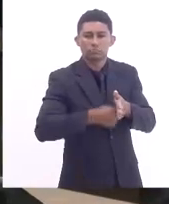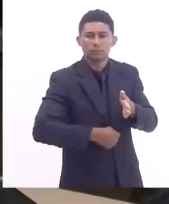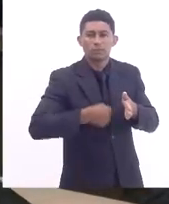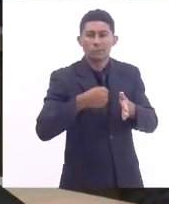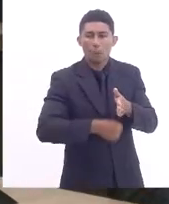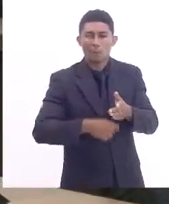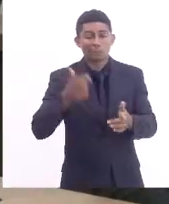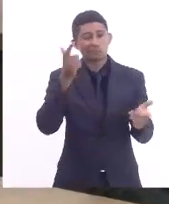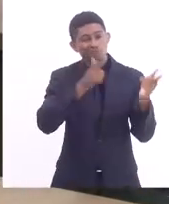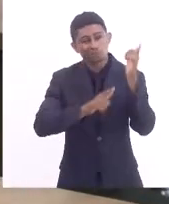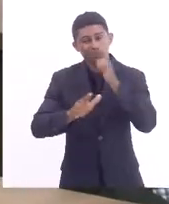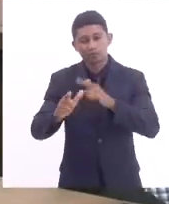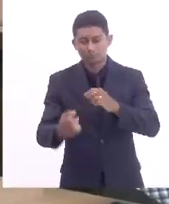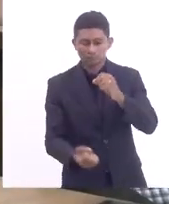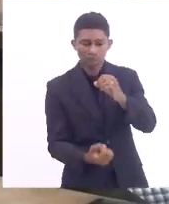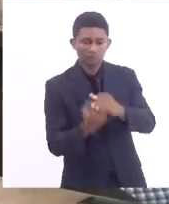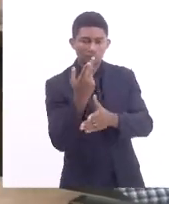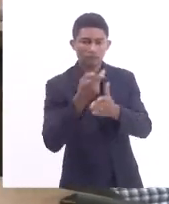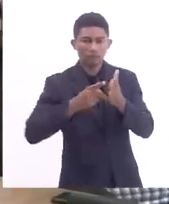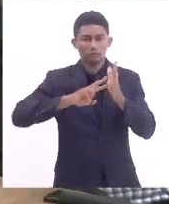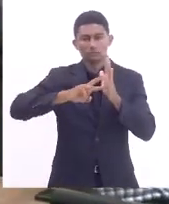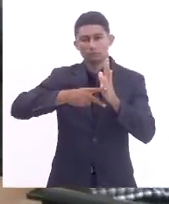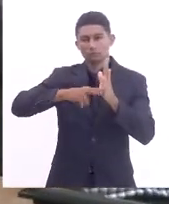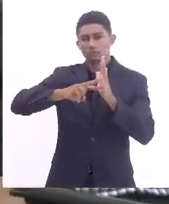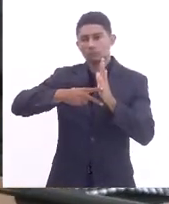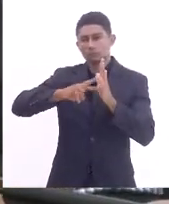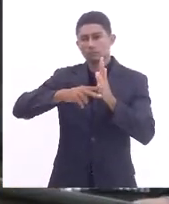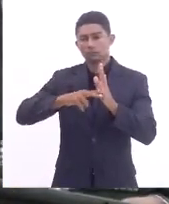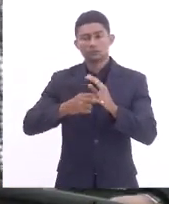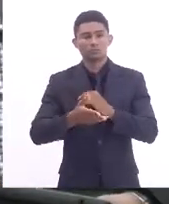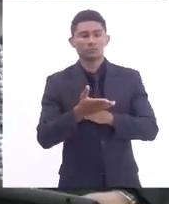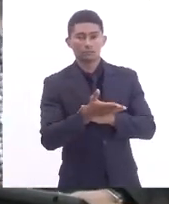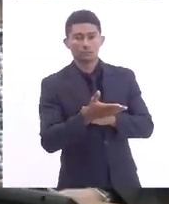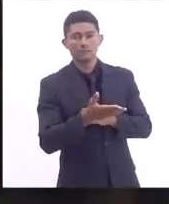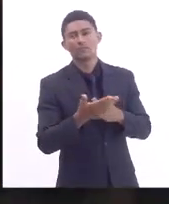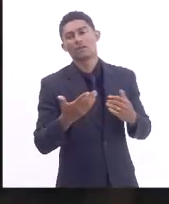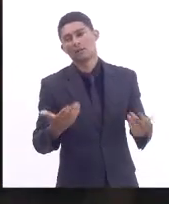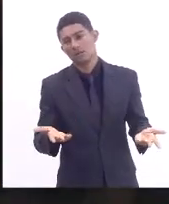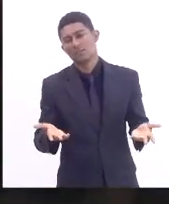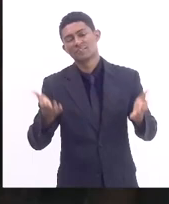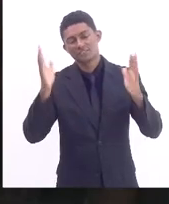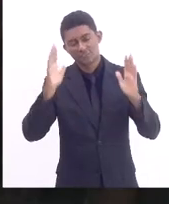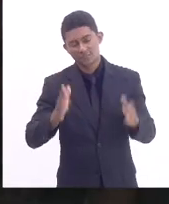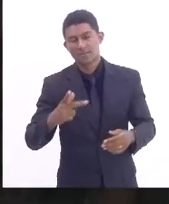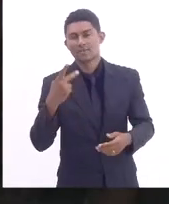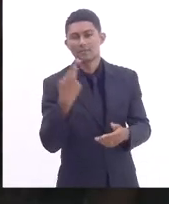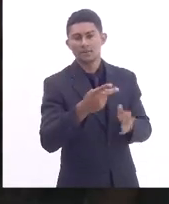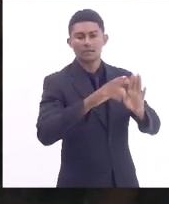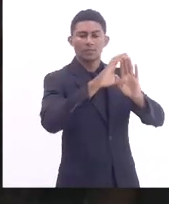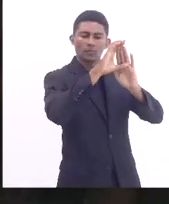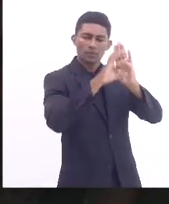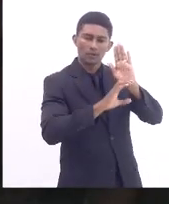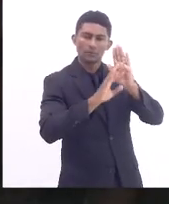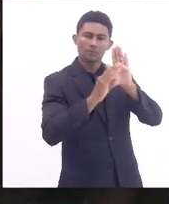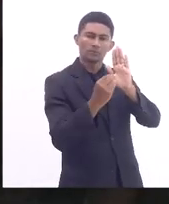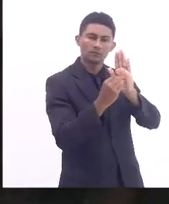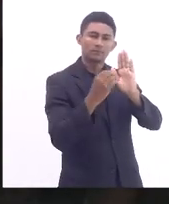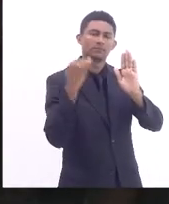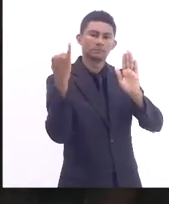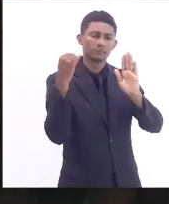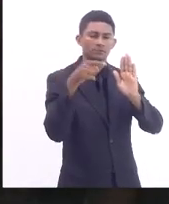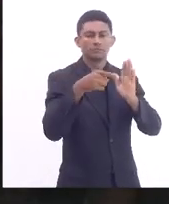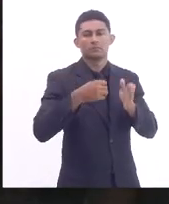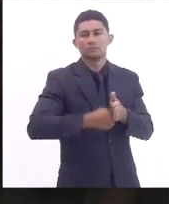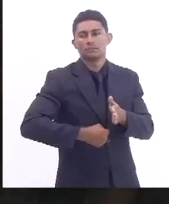ajudou a formar um sindicato que é o CETEC só isso já coloca no seu currículo a sua importância de luta